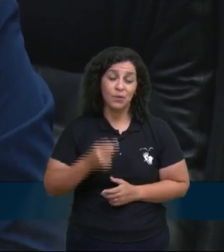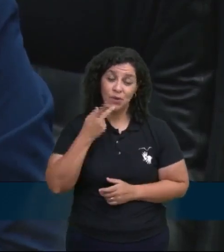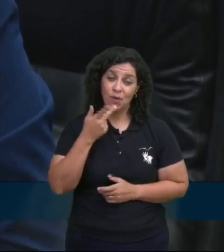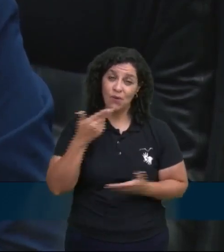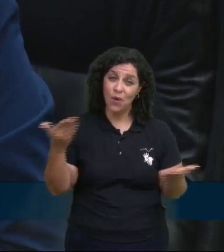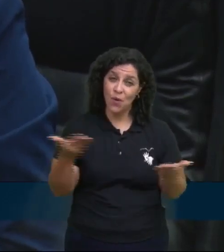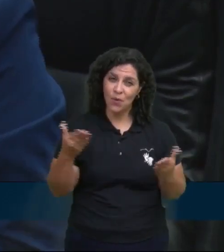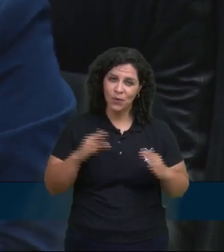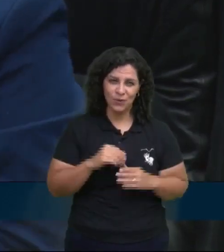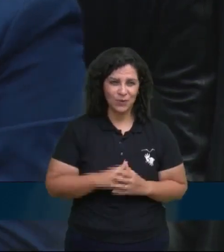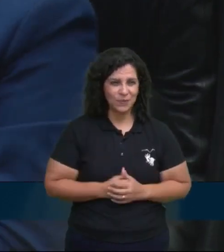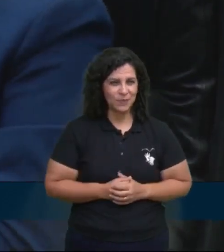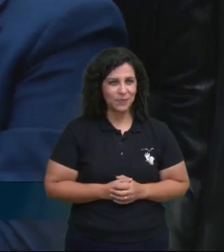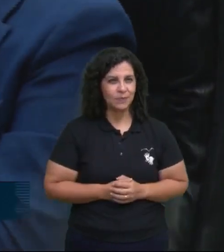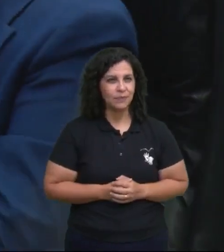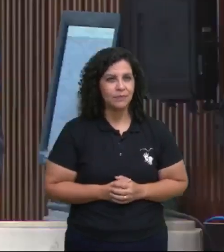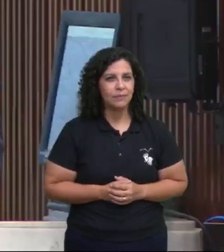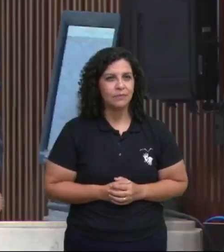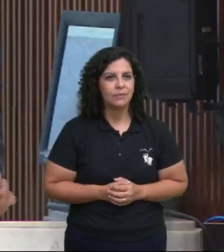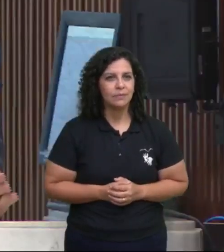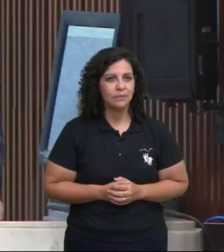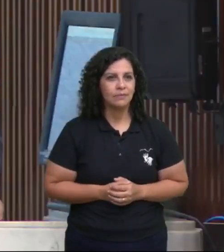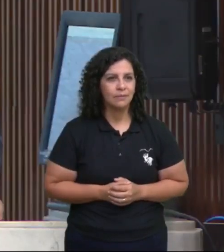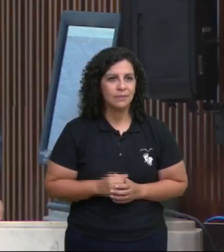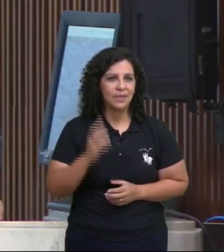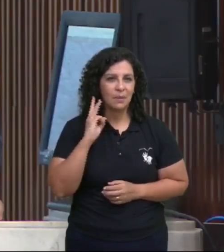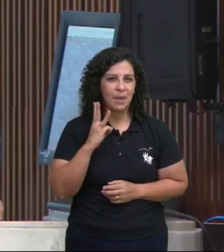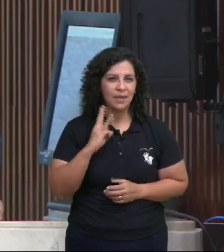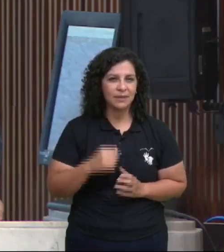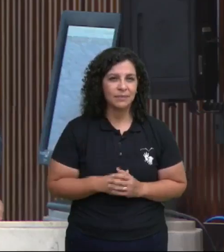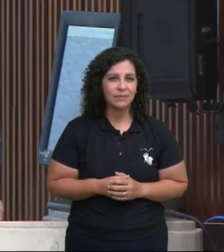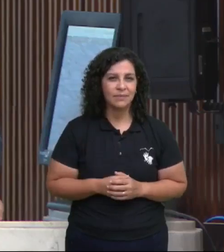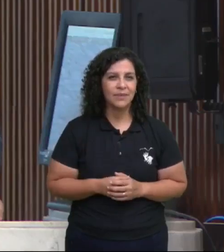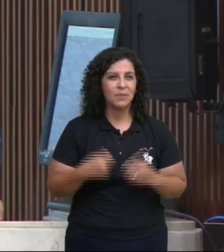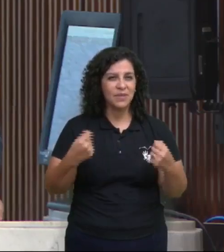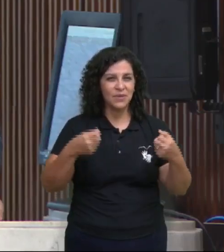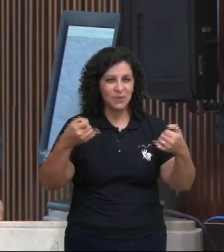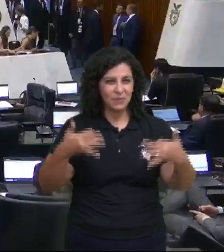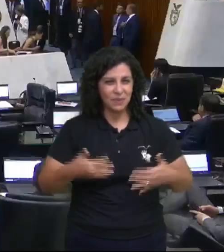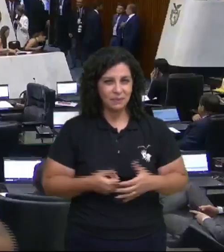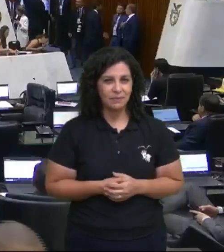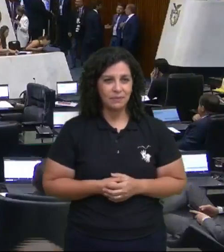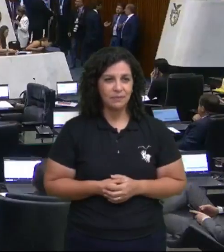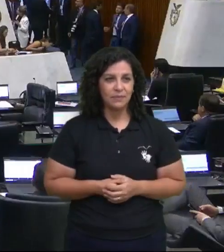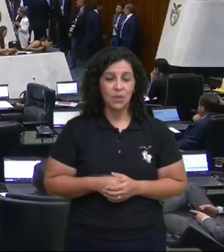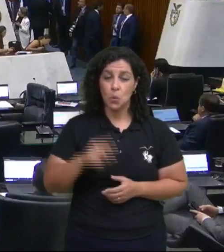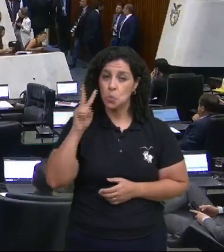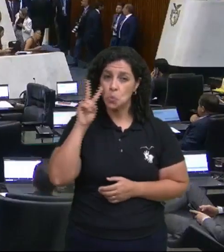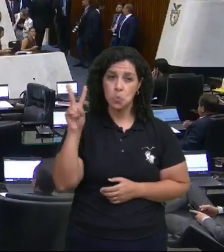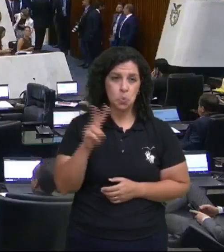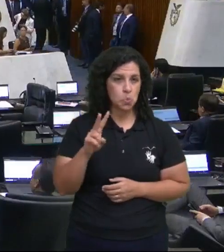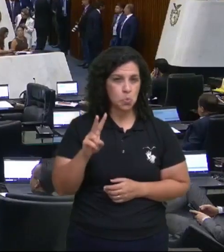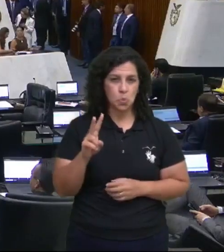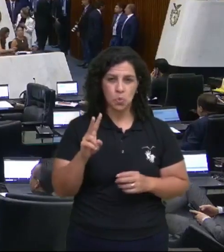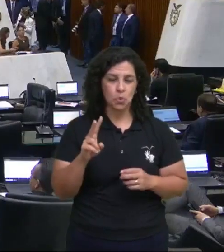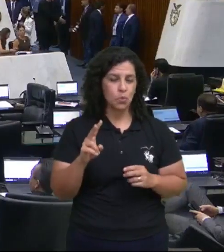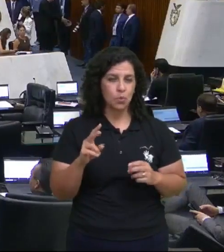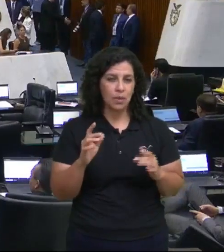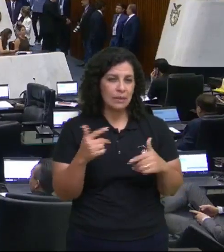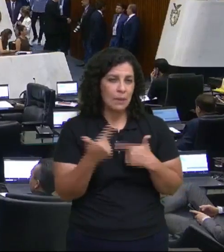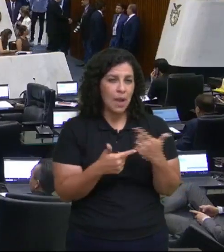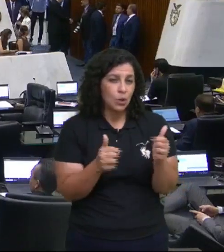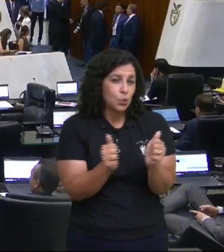pronunciamento meu nesta data. Maurício, Márcia. eu tenho que falar. Eu nunca tive oportunidade de